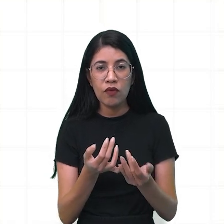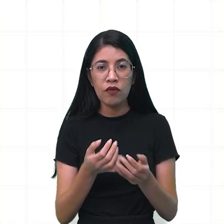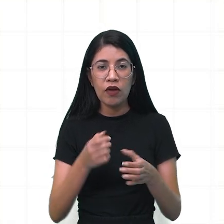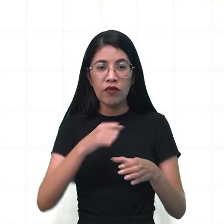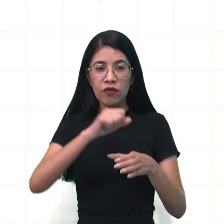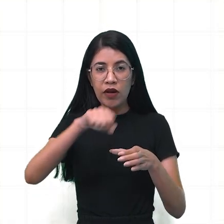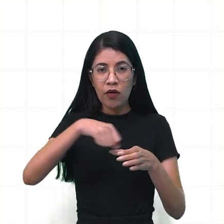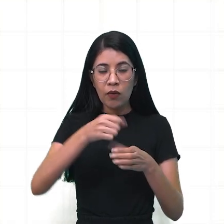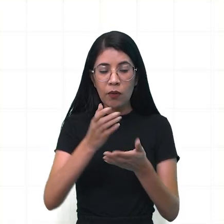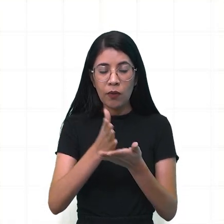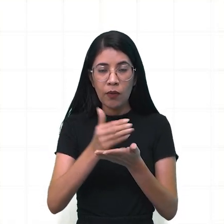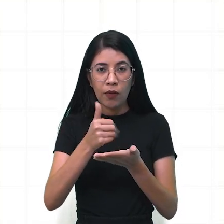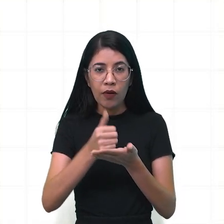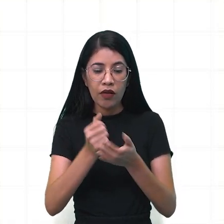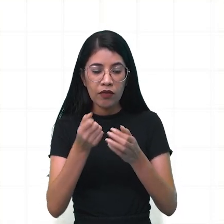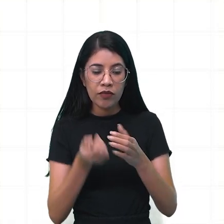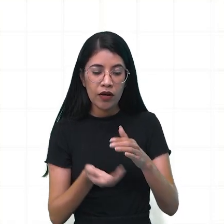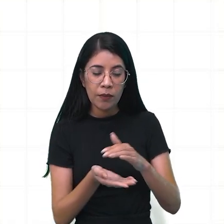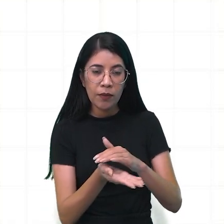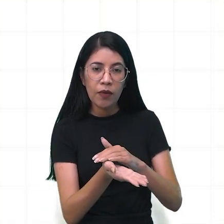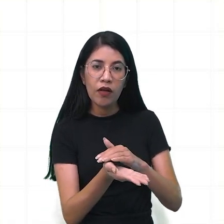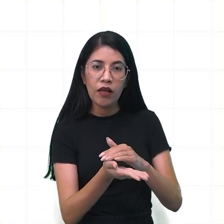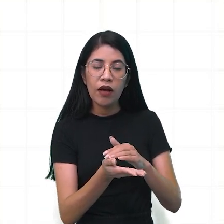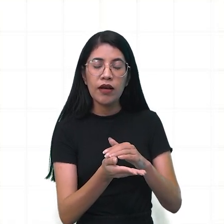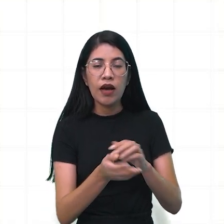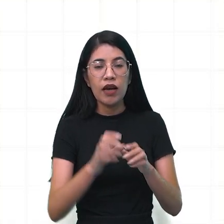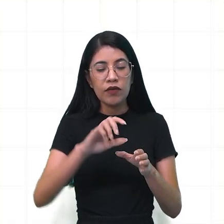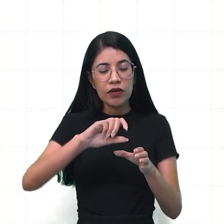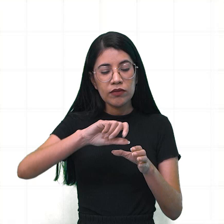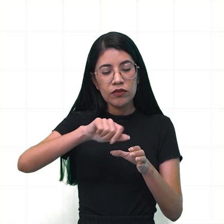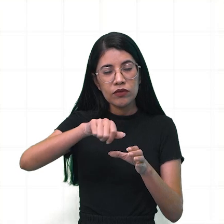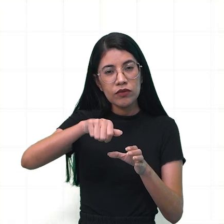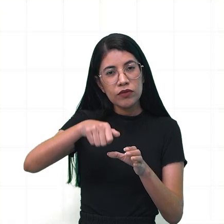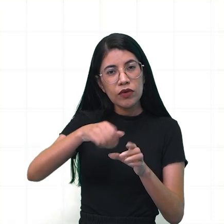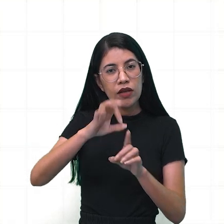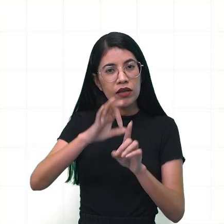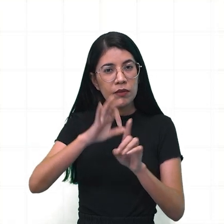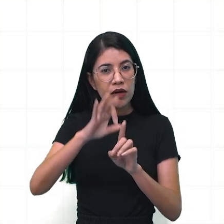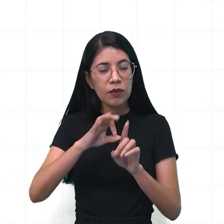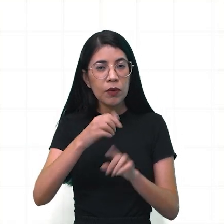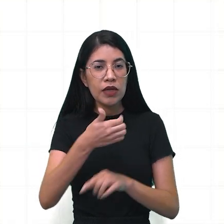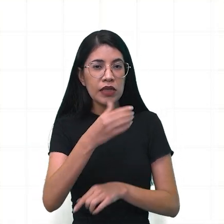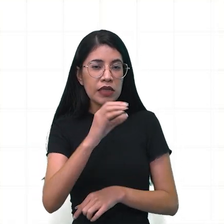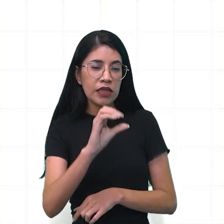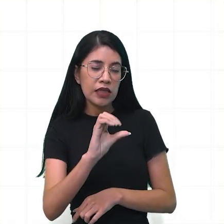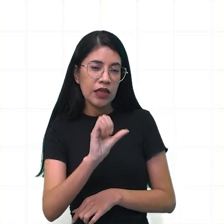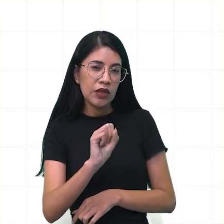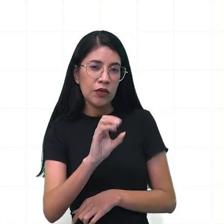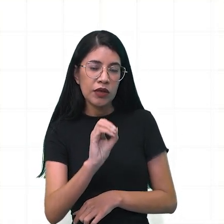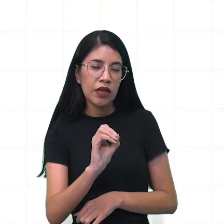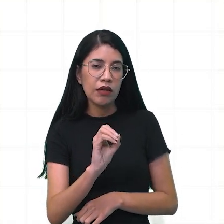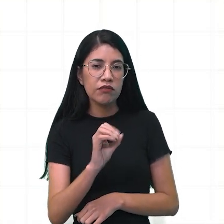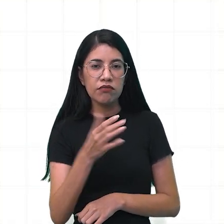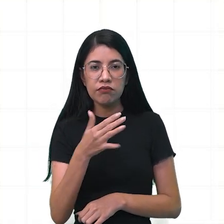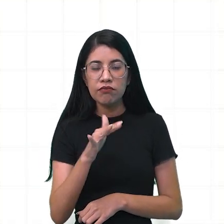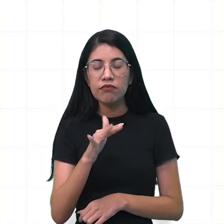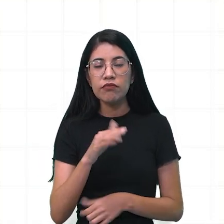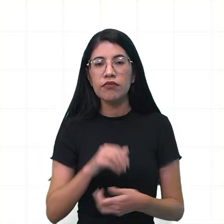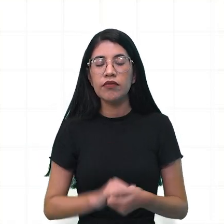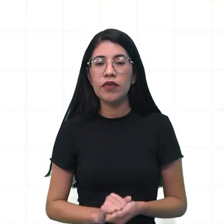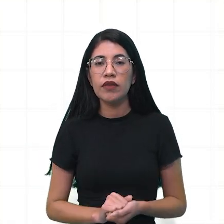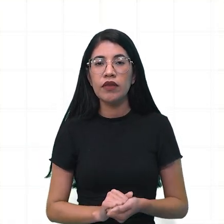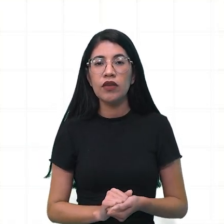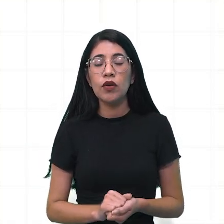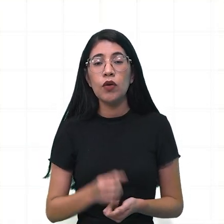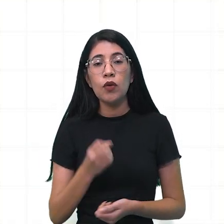assar você Ajusta a temperatura do Forno ali né em 180 220º enfim os dias são